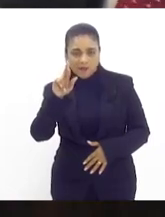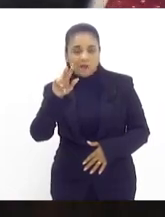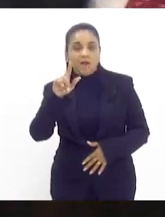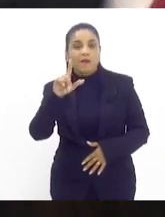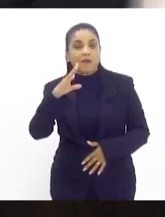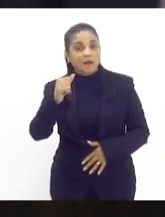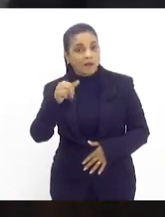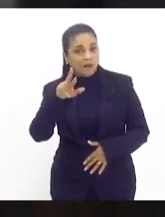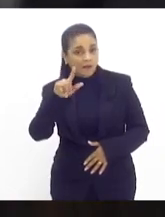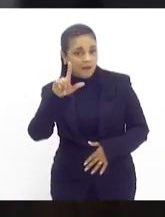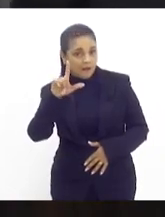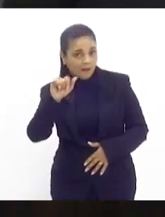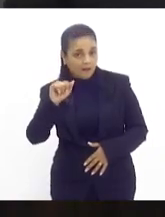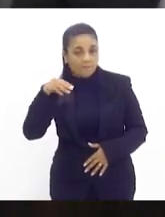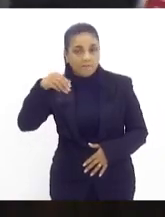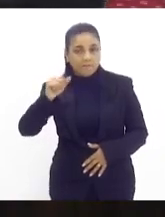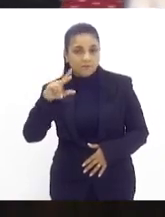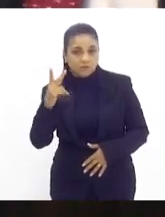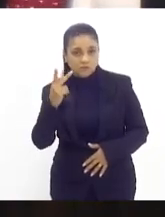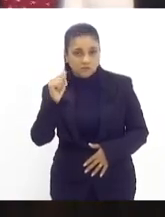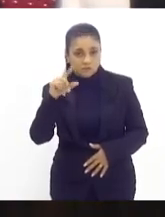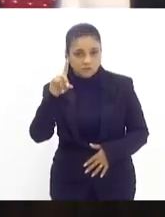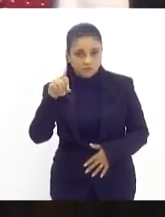Carla Machado.